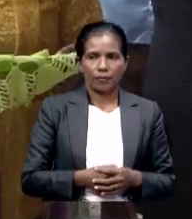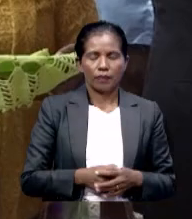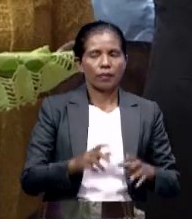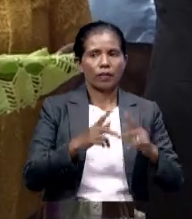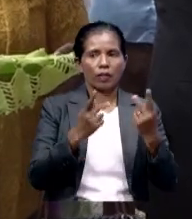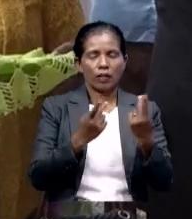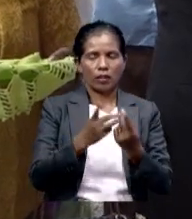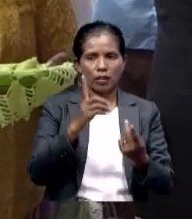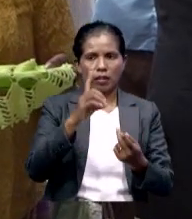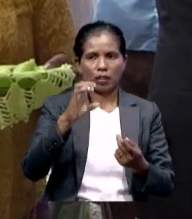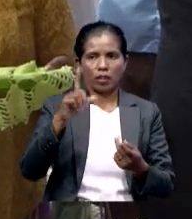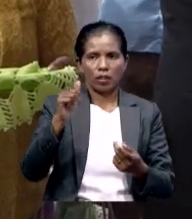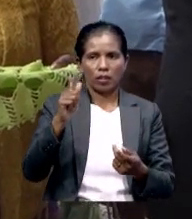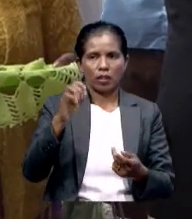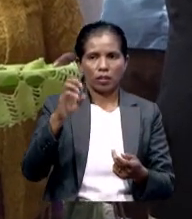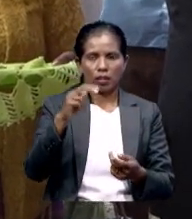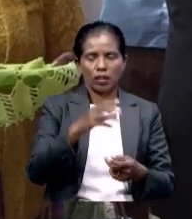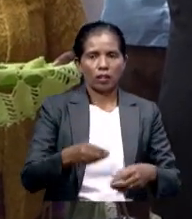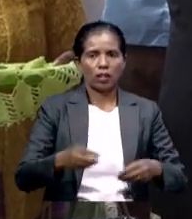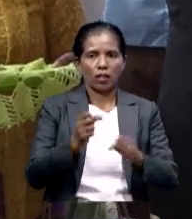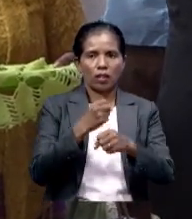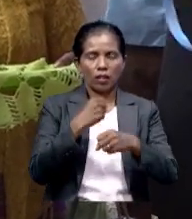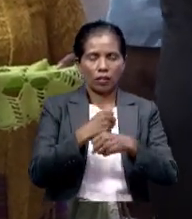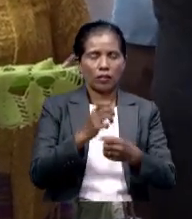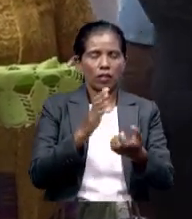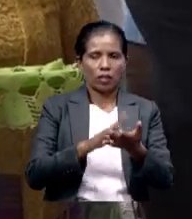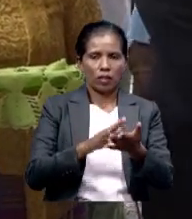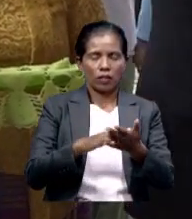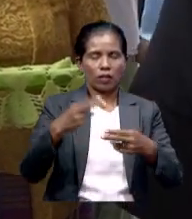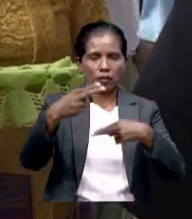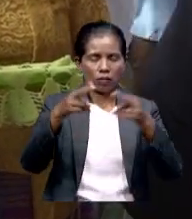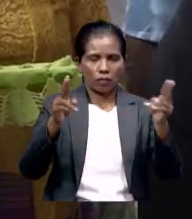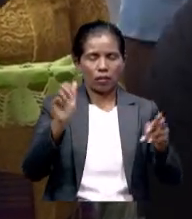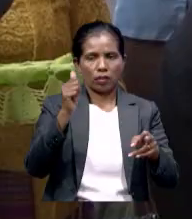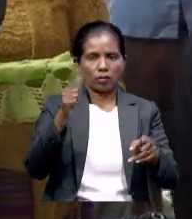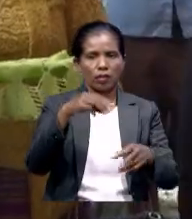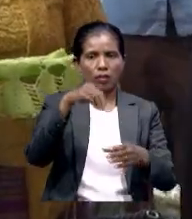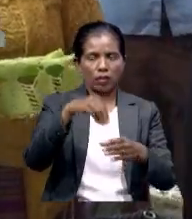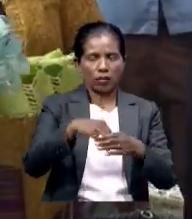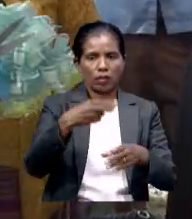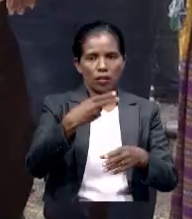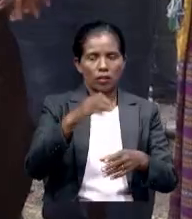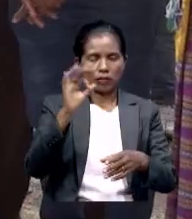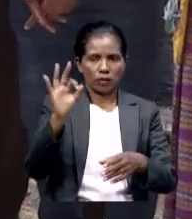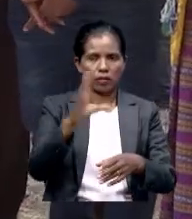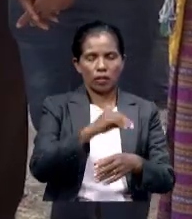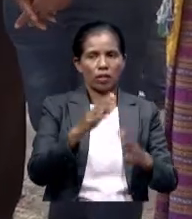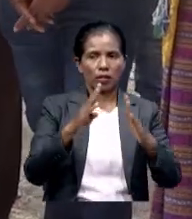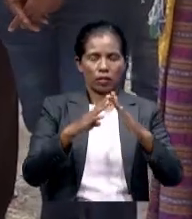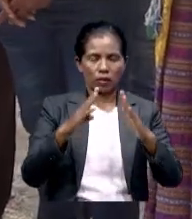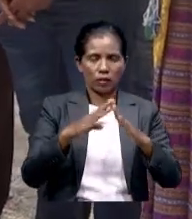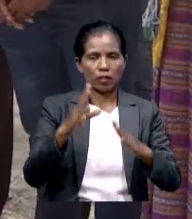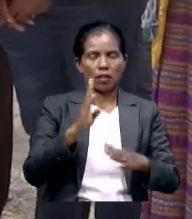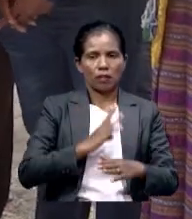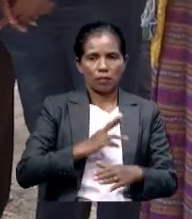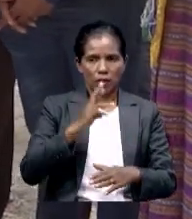Companhia de Latina Unipessoal LDA reabilita uma sala sanuru, inclui o casa de banho Ida e a escola Sérgio Vieira de Melo